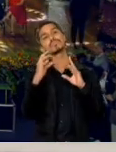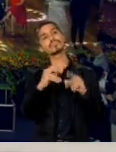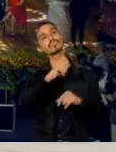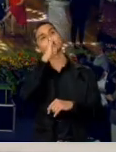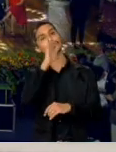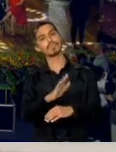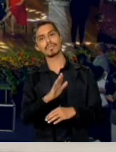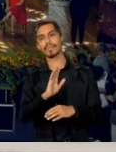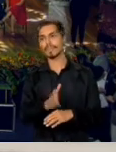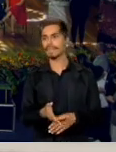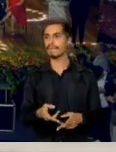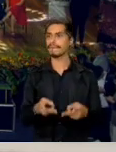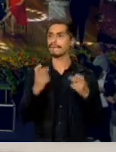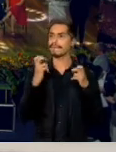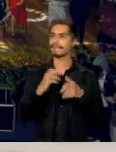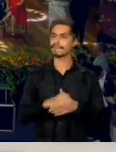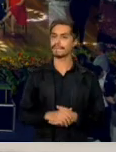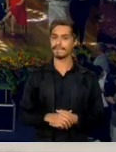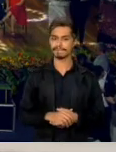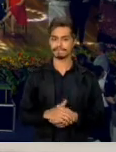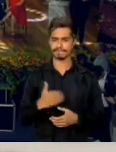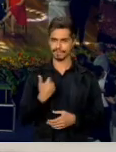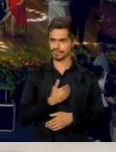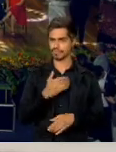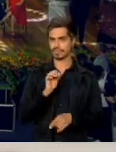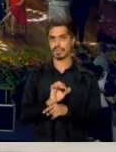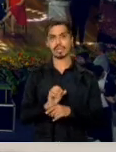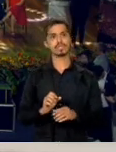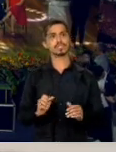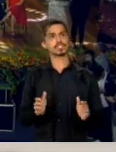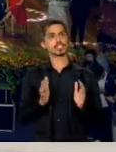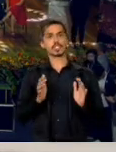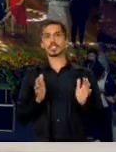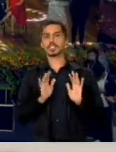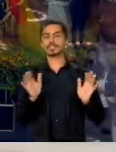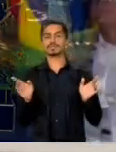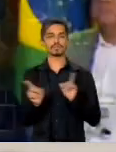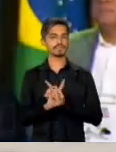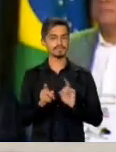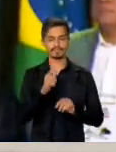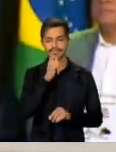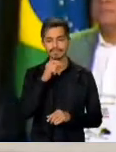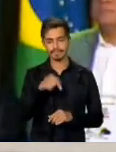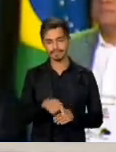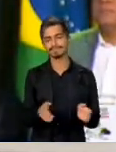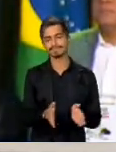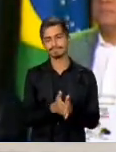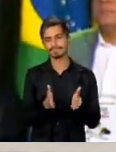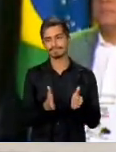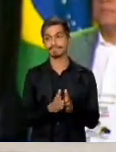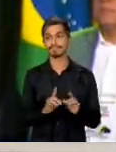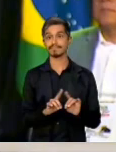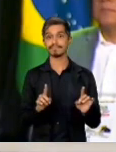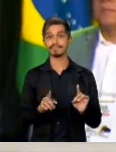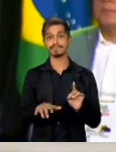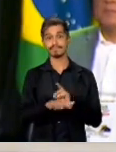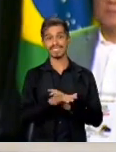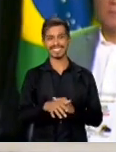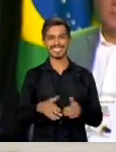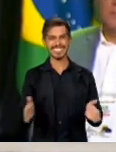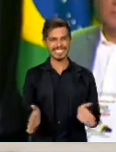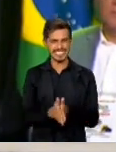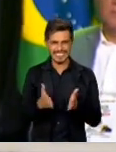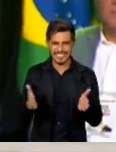já há um reconhecimento. Não que sejamos um estado rico, ainda somos um estado pobre, mas a situação de